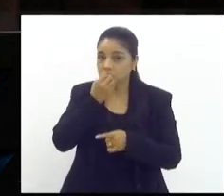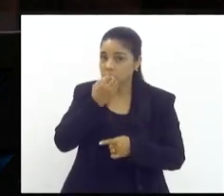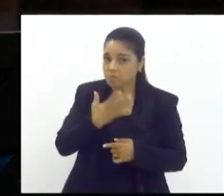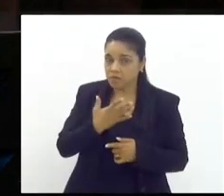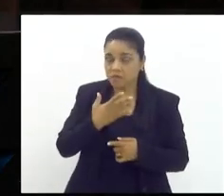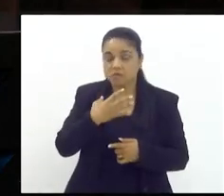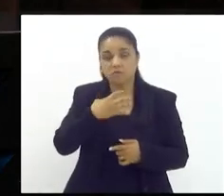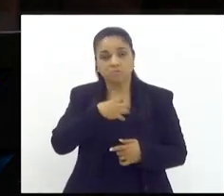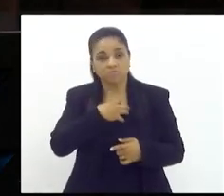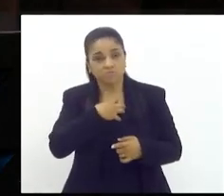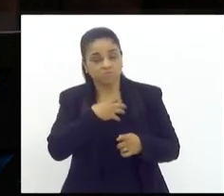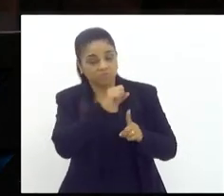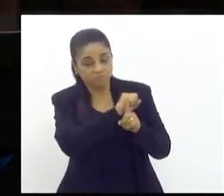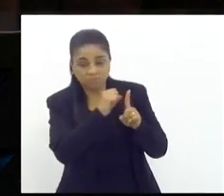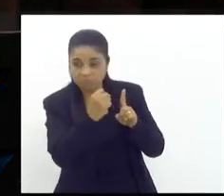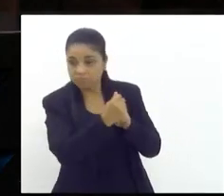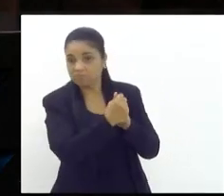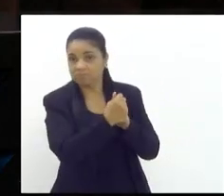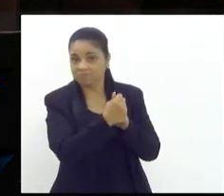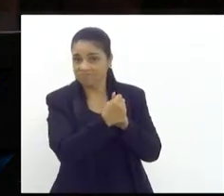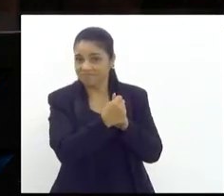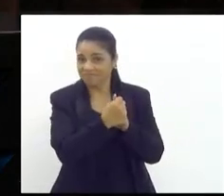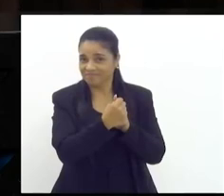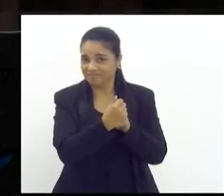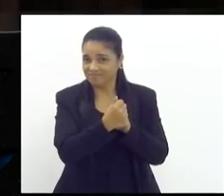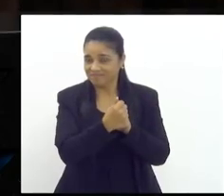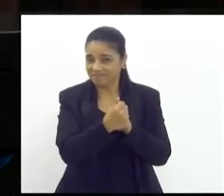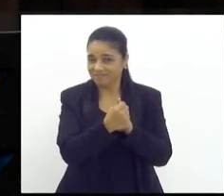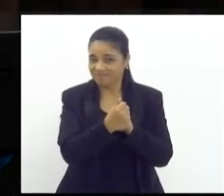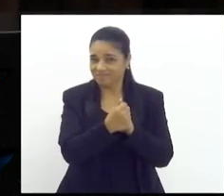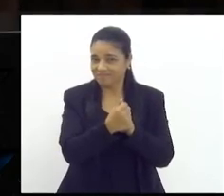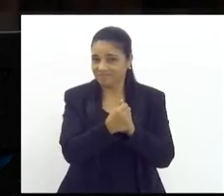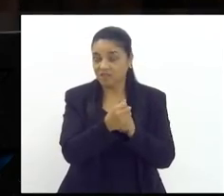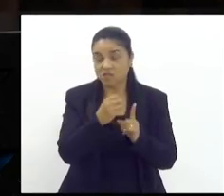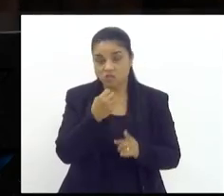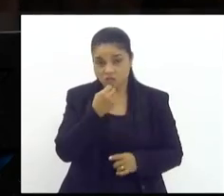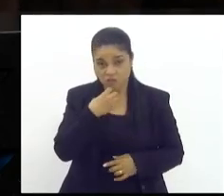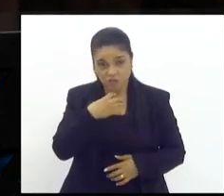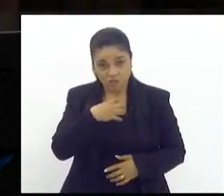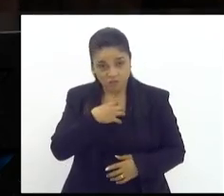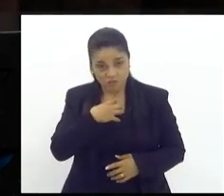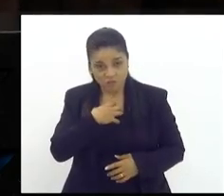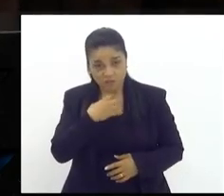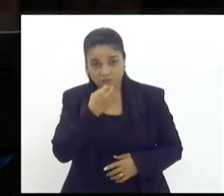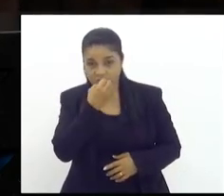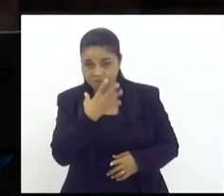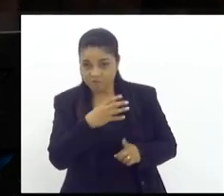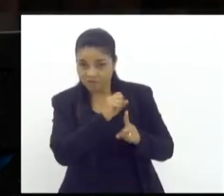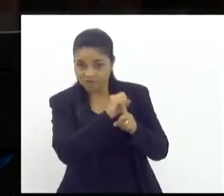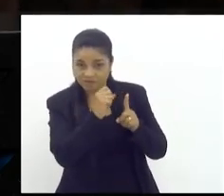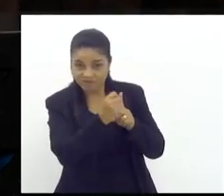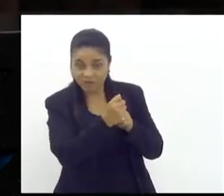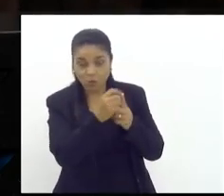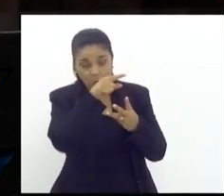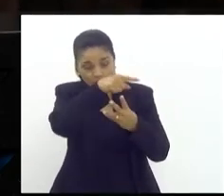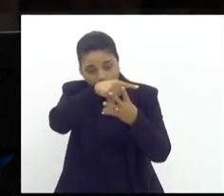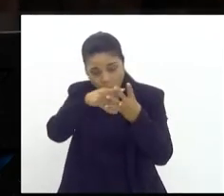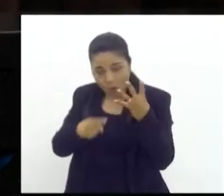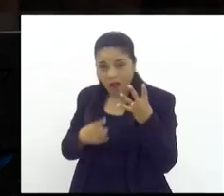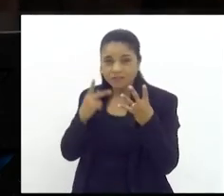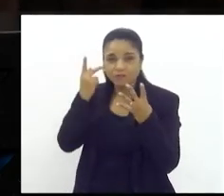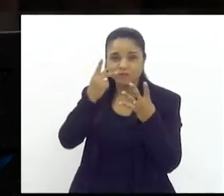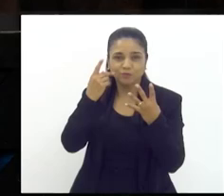social e o estado de bem-estar social eu sinto quatro políticas públicas